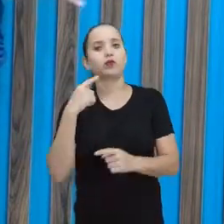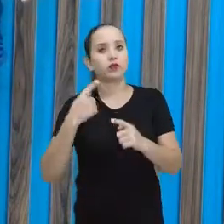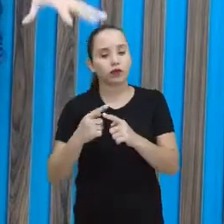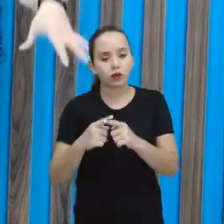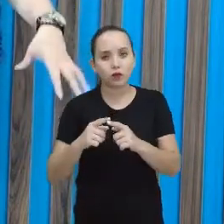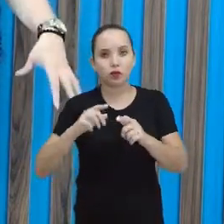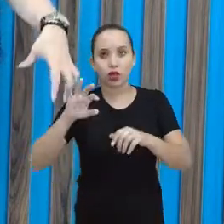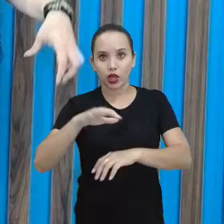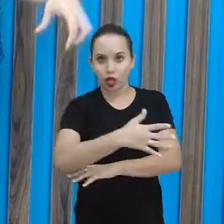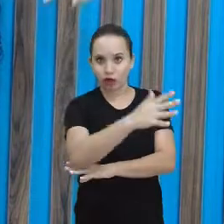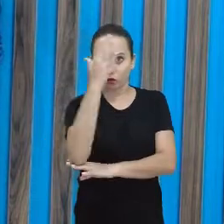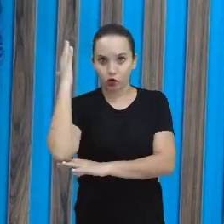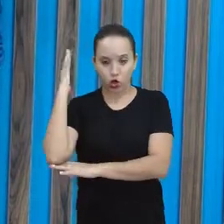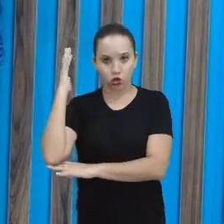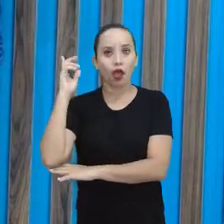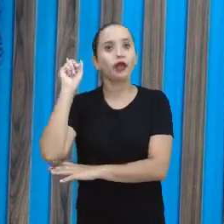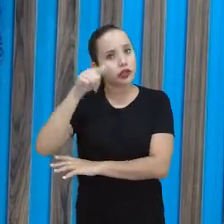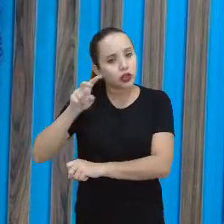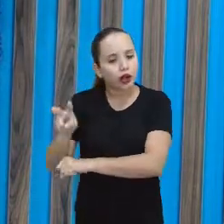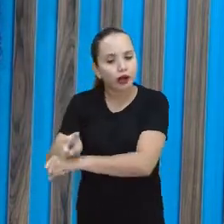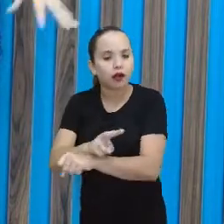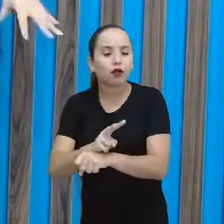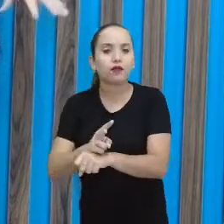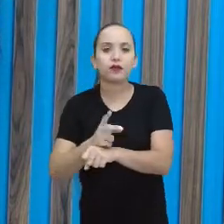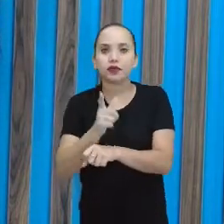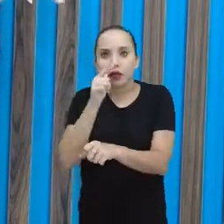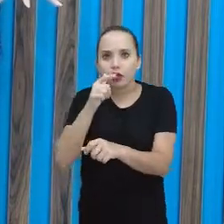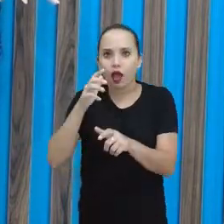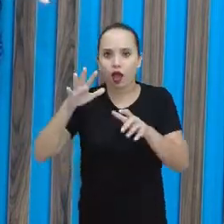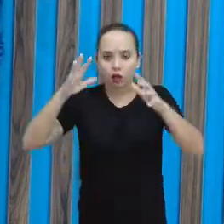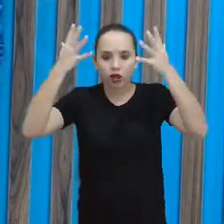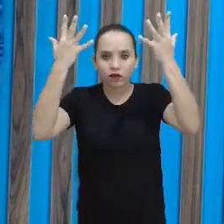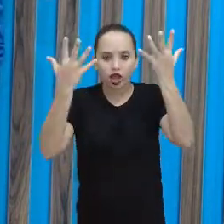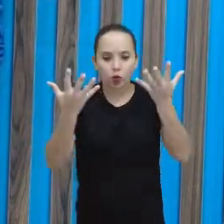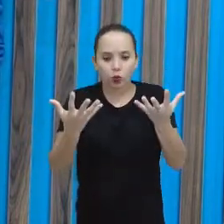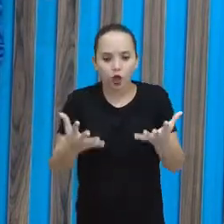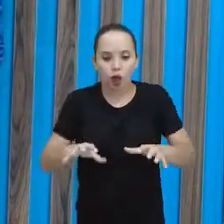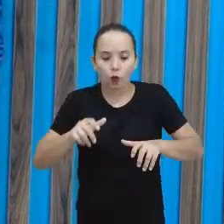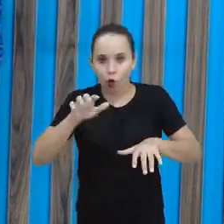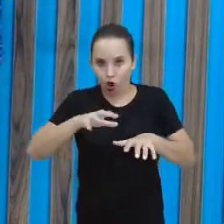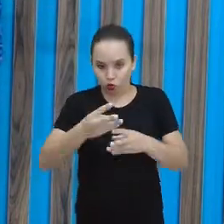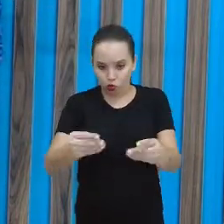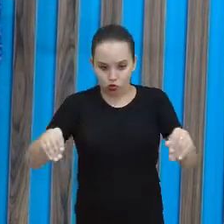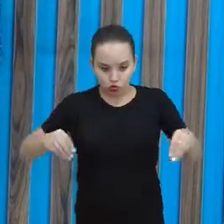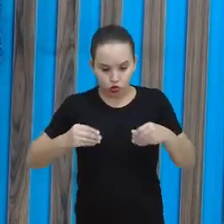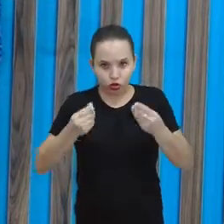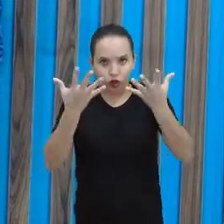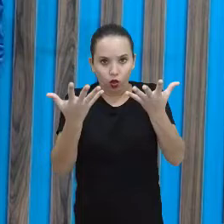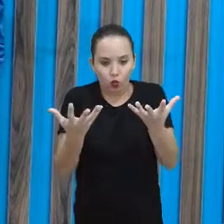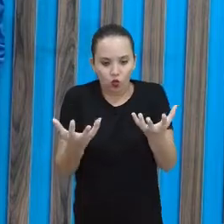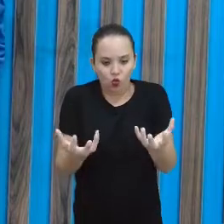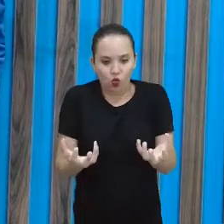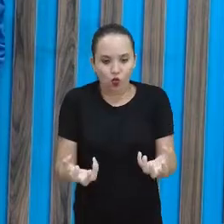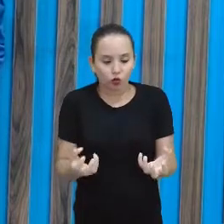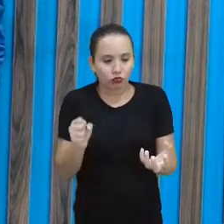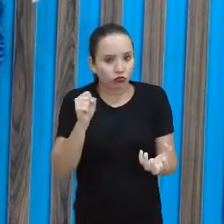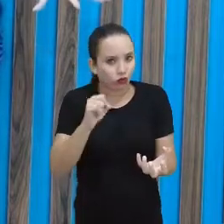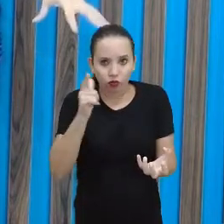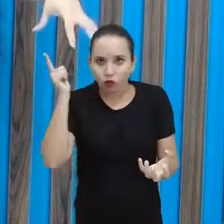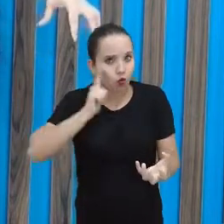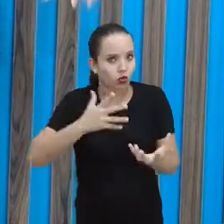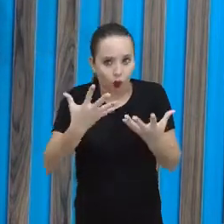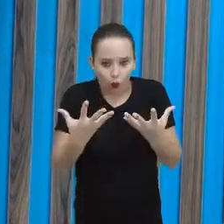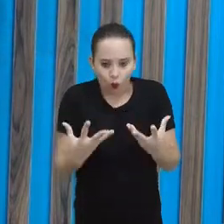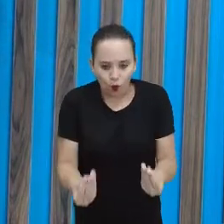elas retiram a água que está encharcando o solo, né? Aquela água que não foi parar no lençol freático,